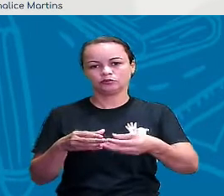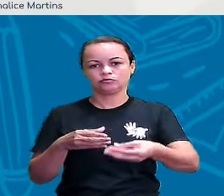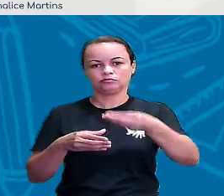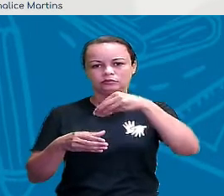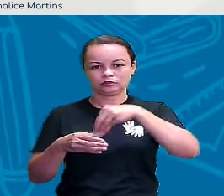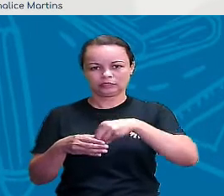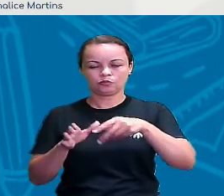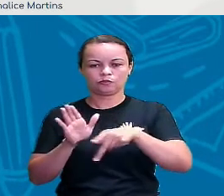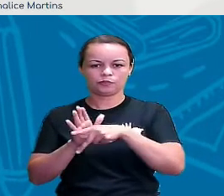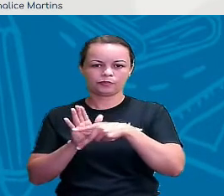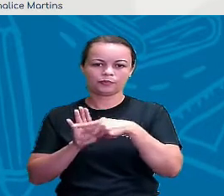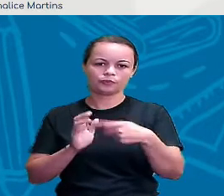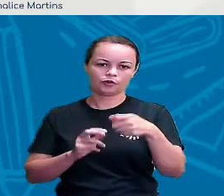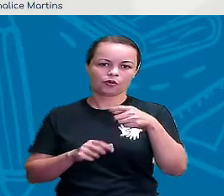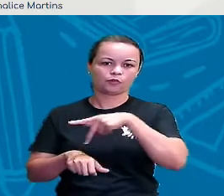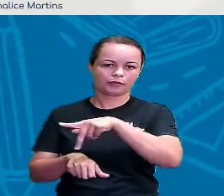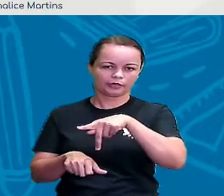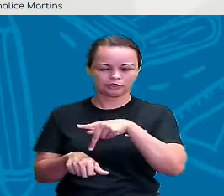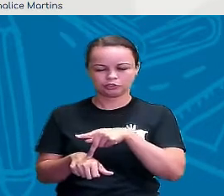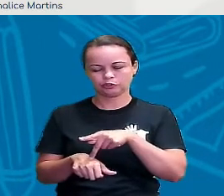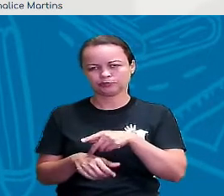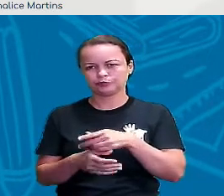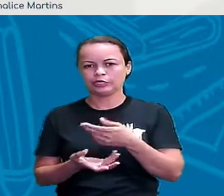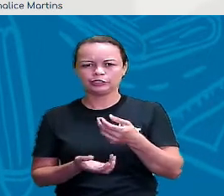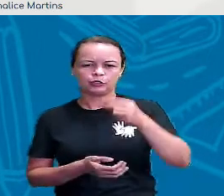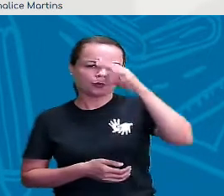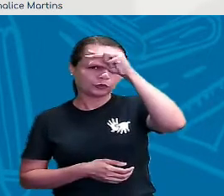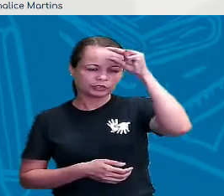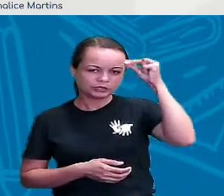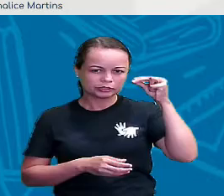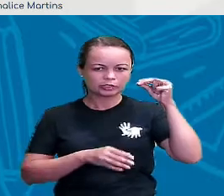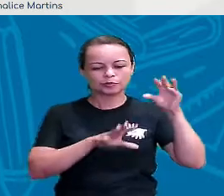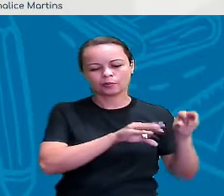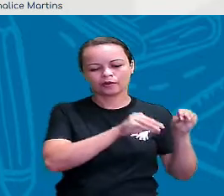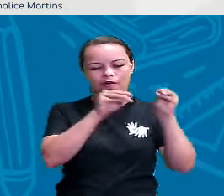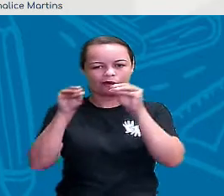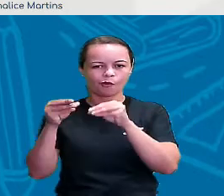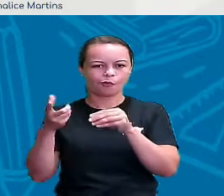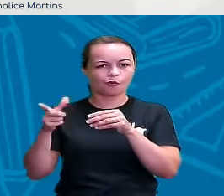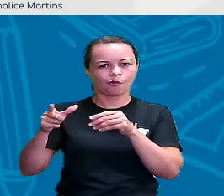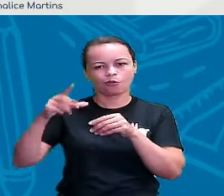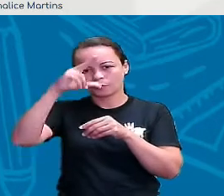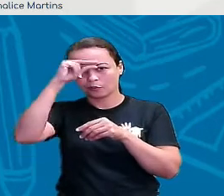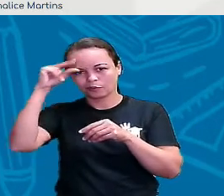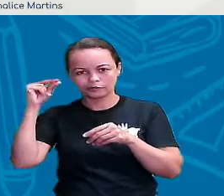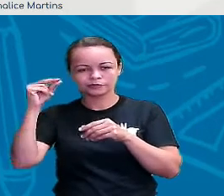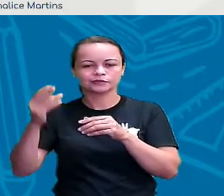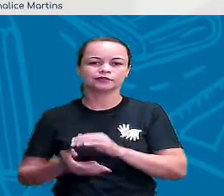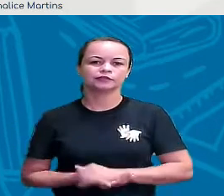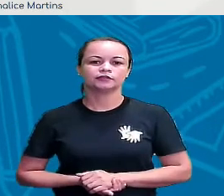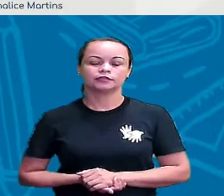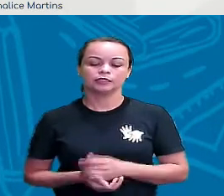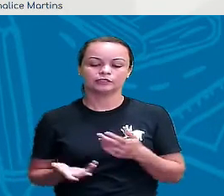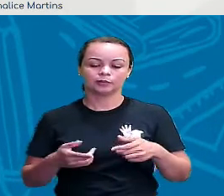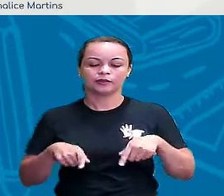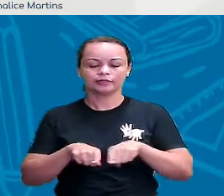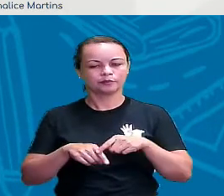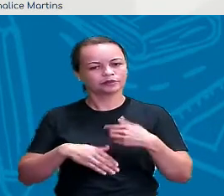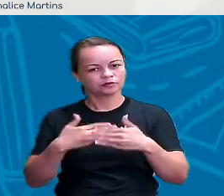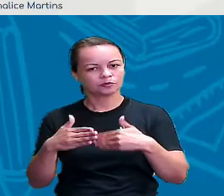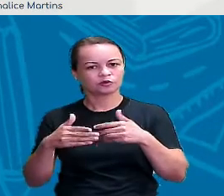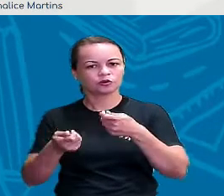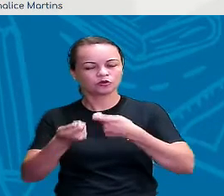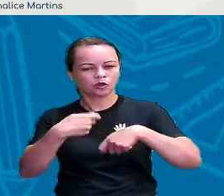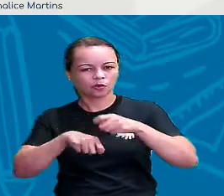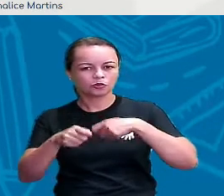do próprio país, de um município para outro, tá? E elas também são motivadas por fatores econômicos,